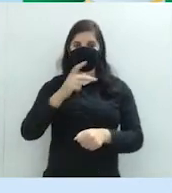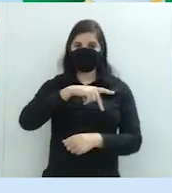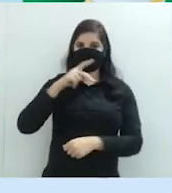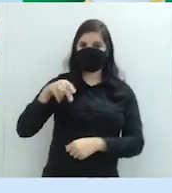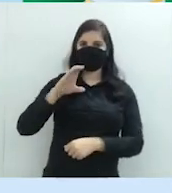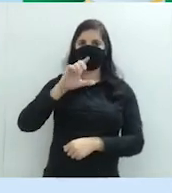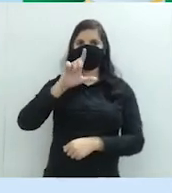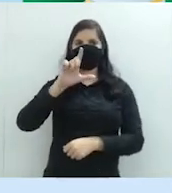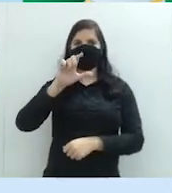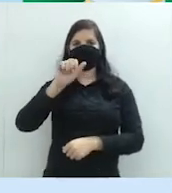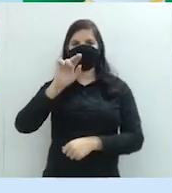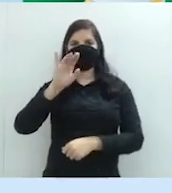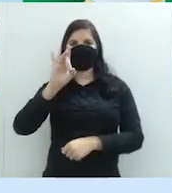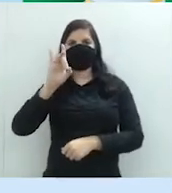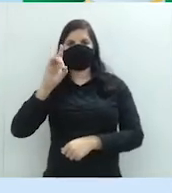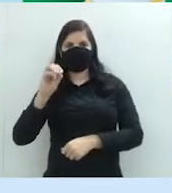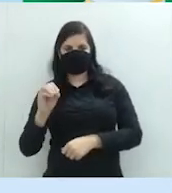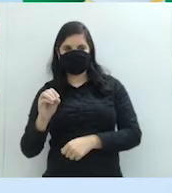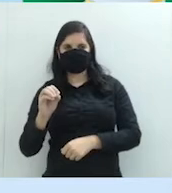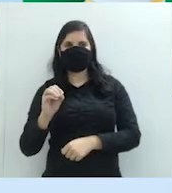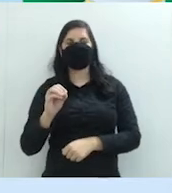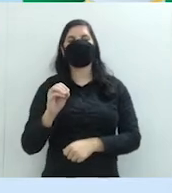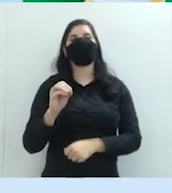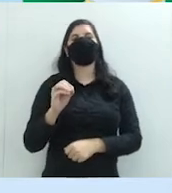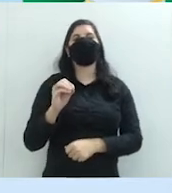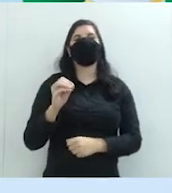professor Cláudio, né, Nascimento,